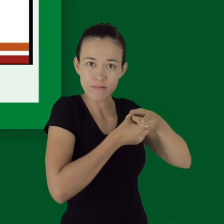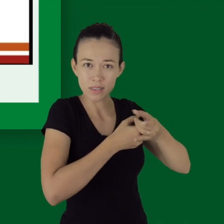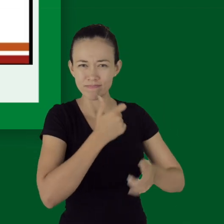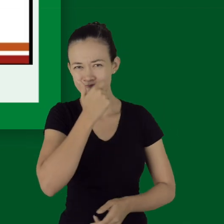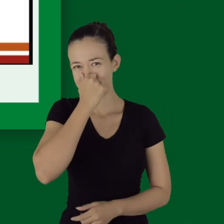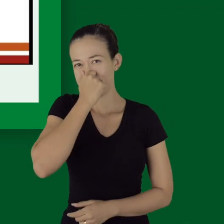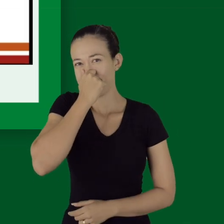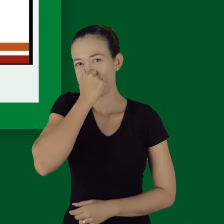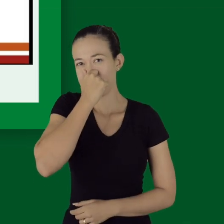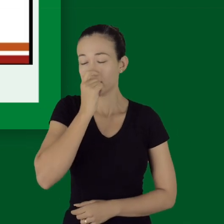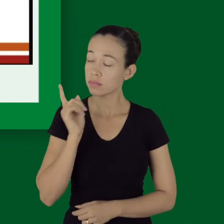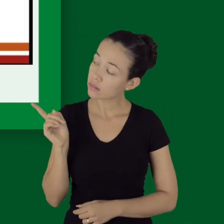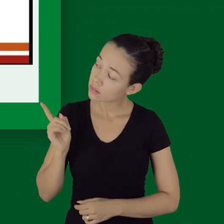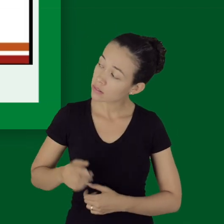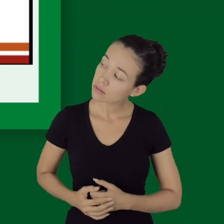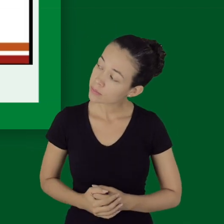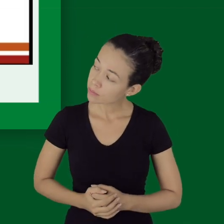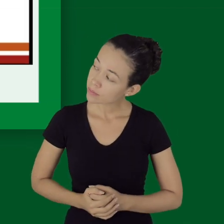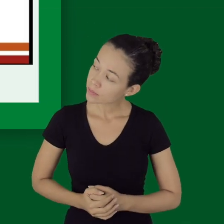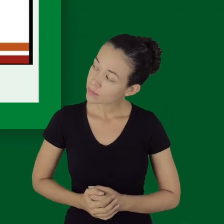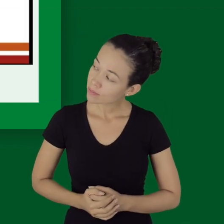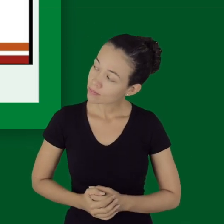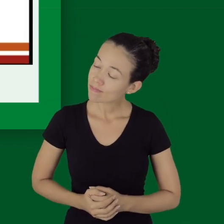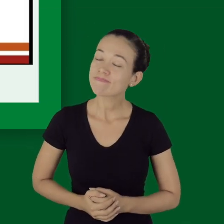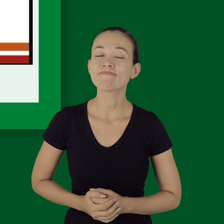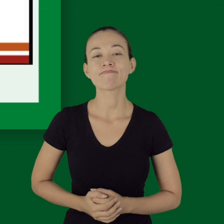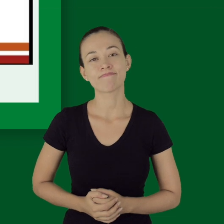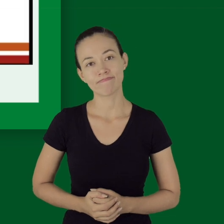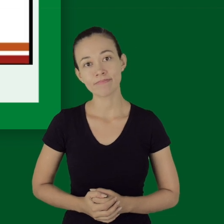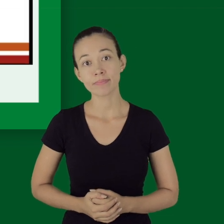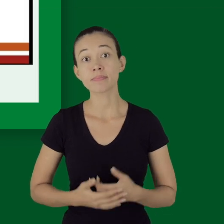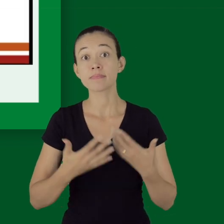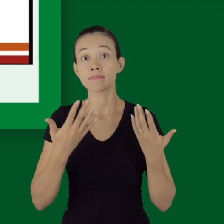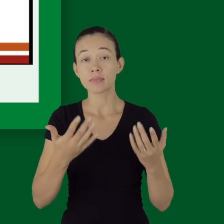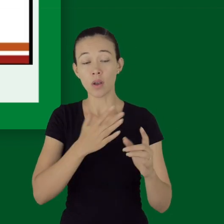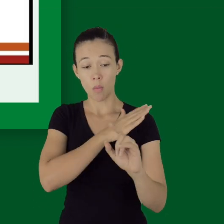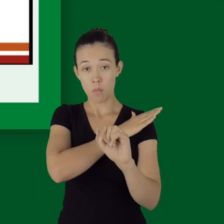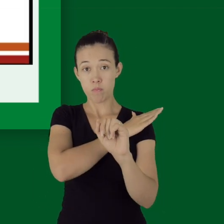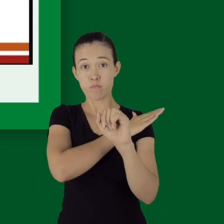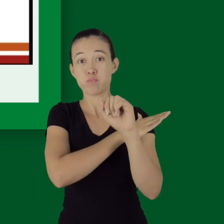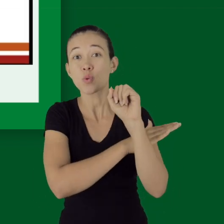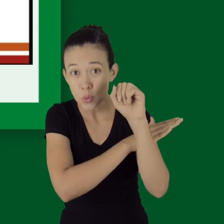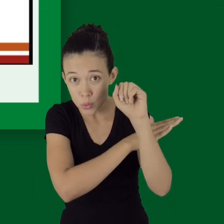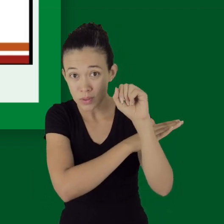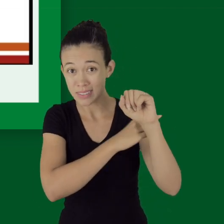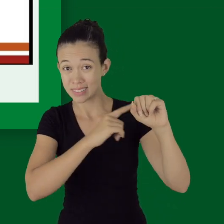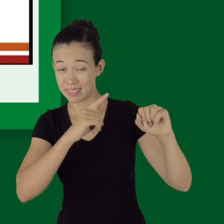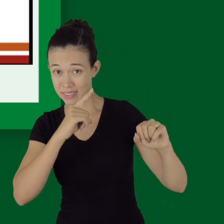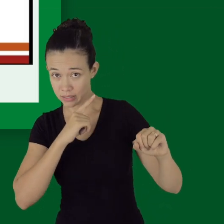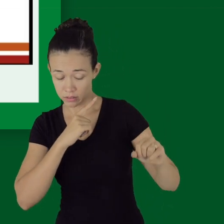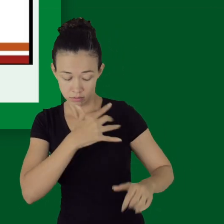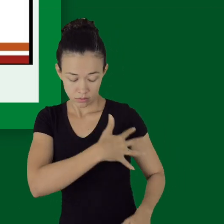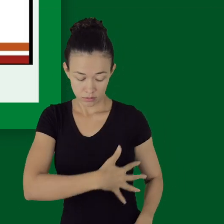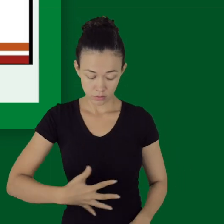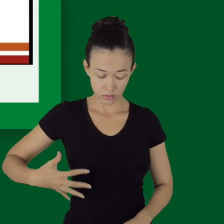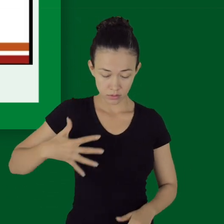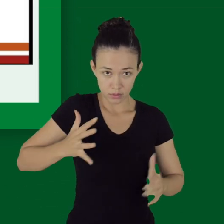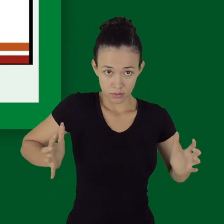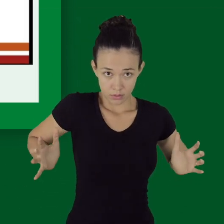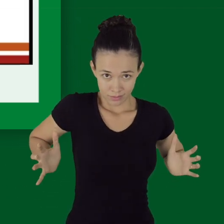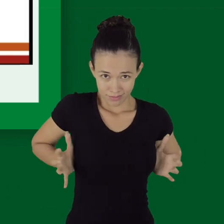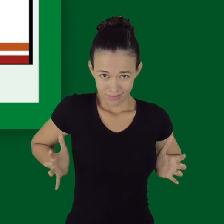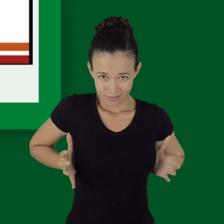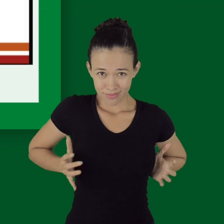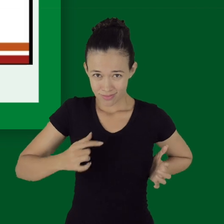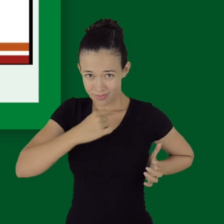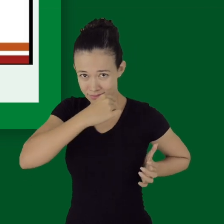uma diferença de espaços ali. Ele é muito apertado, mais do que em outros segmentos. Então, normalmente, lesões dessa altura torácica, quando